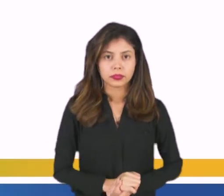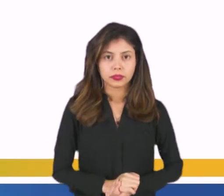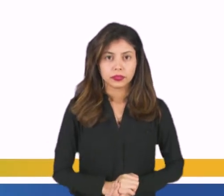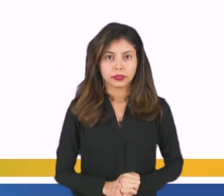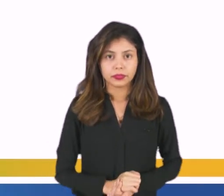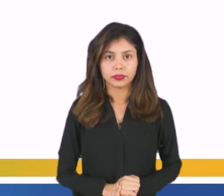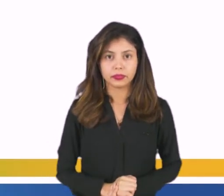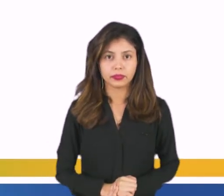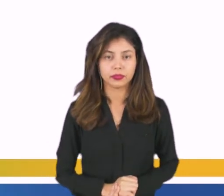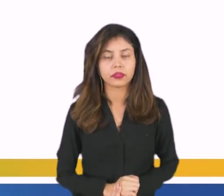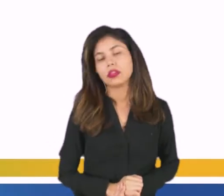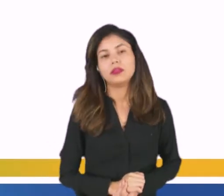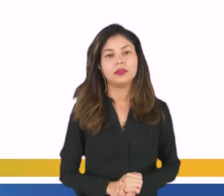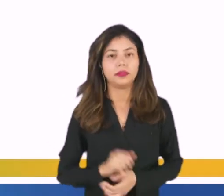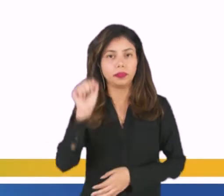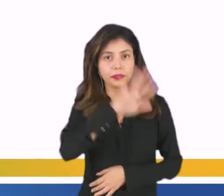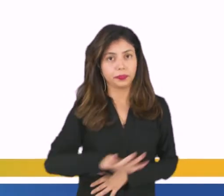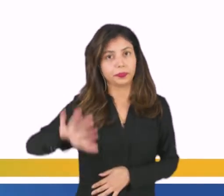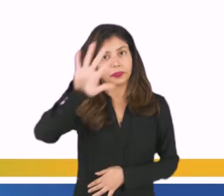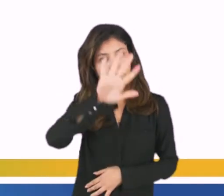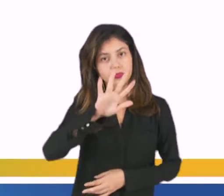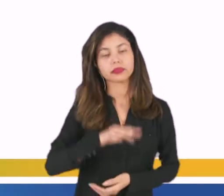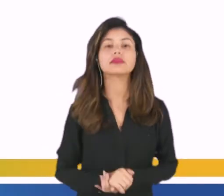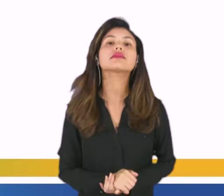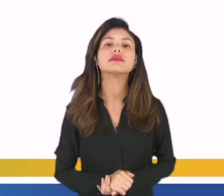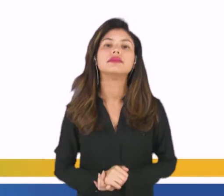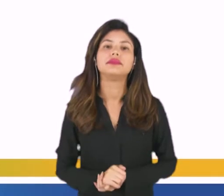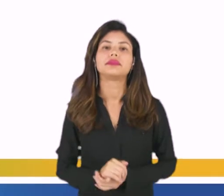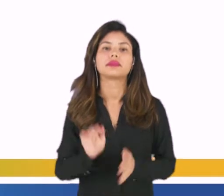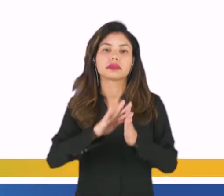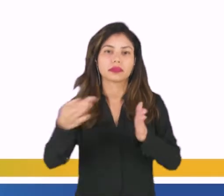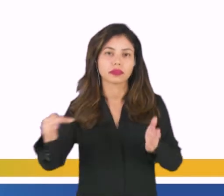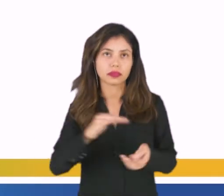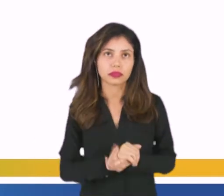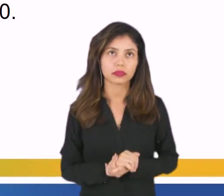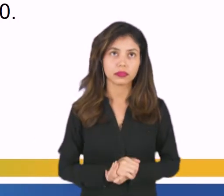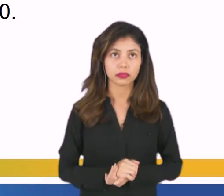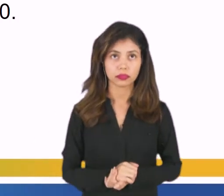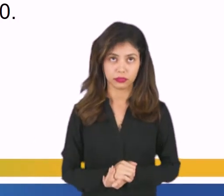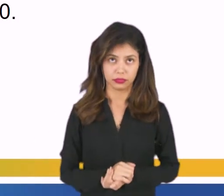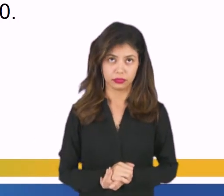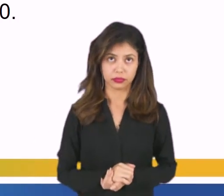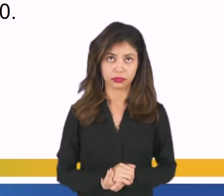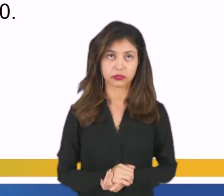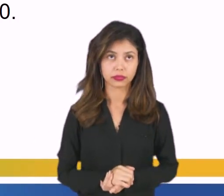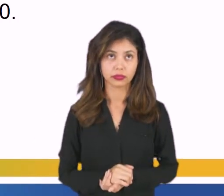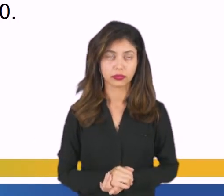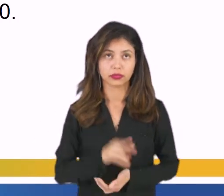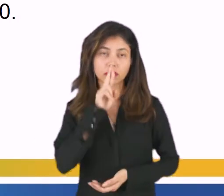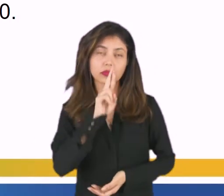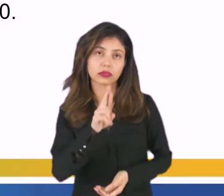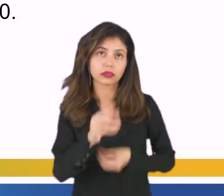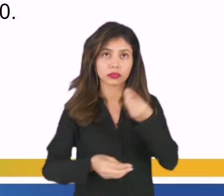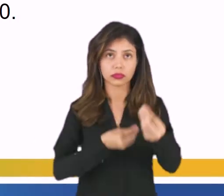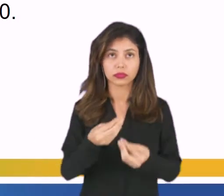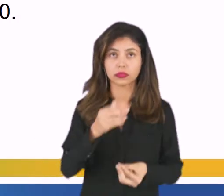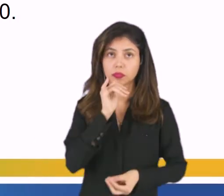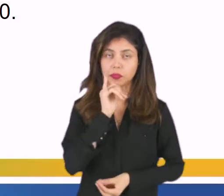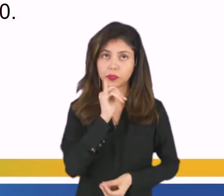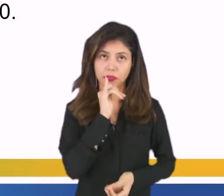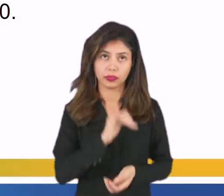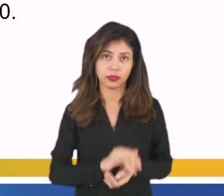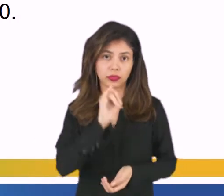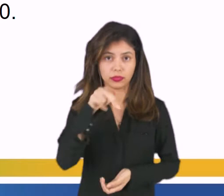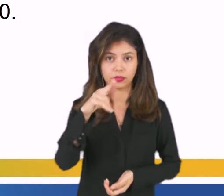a generalização da função quadrática. Resolvemos como exemplo